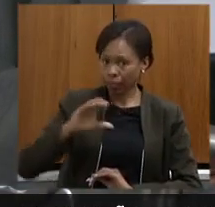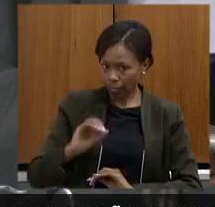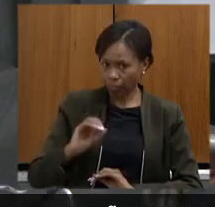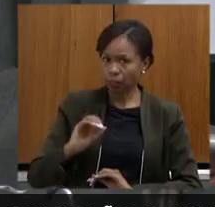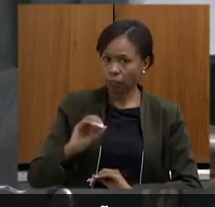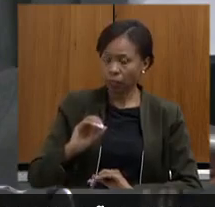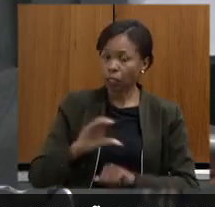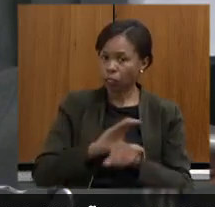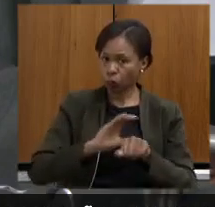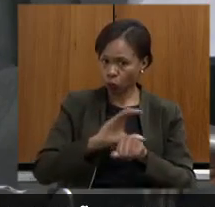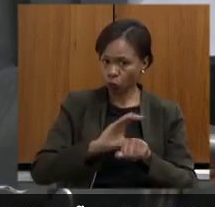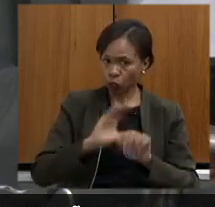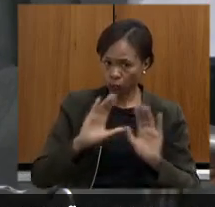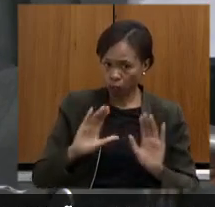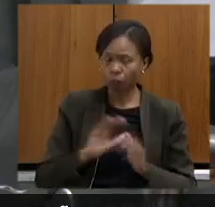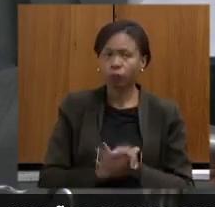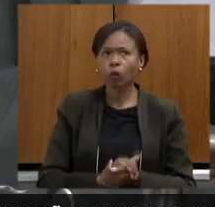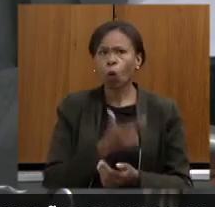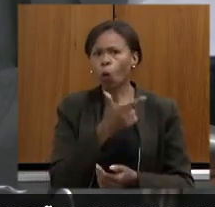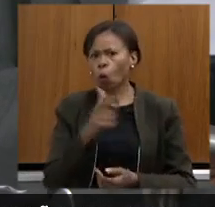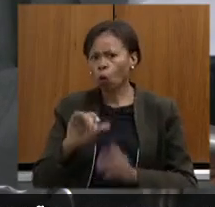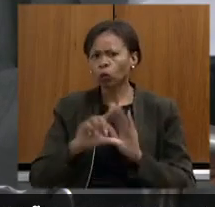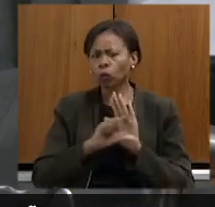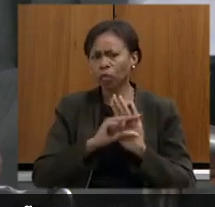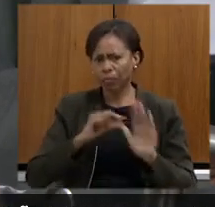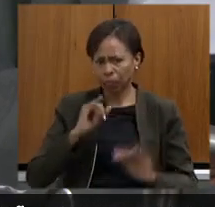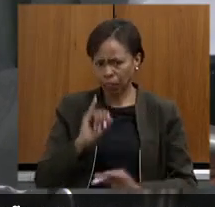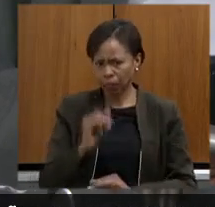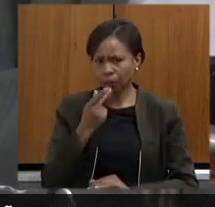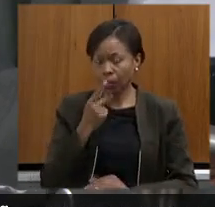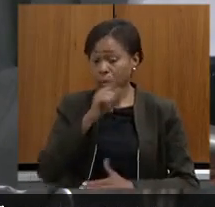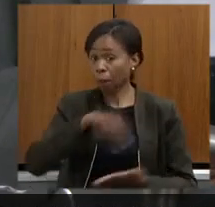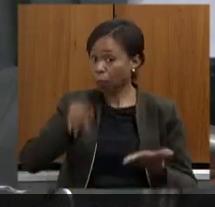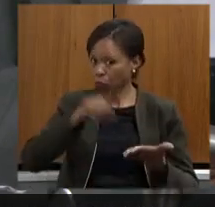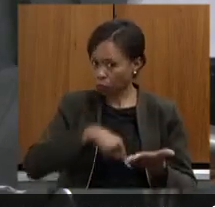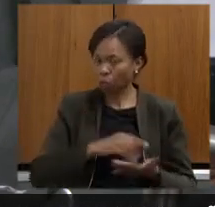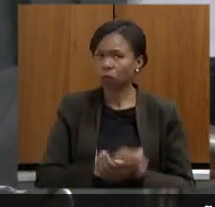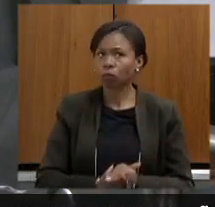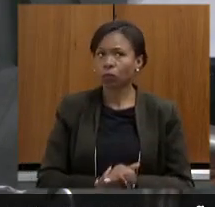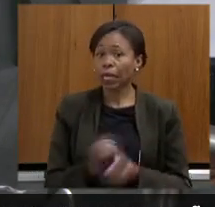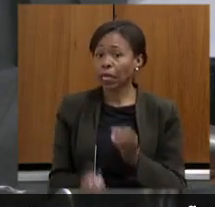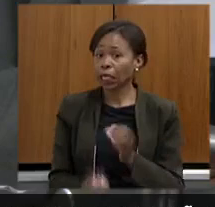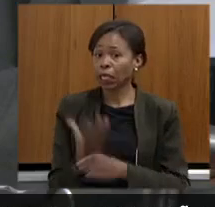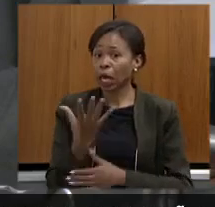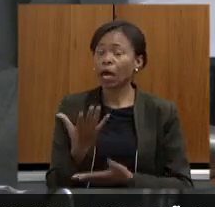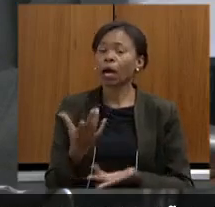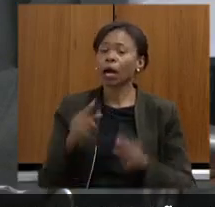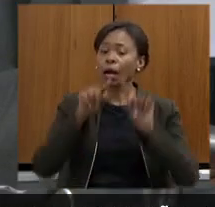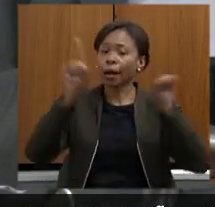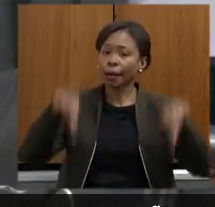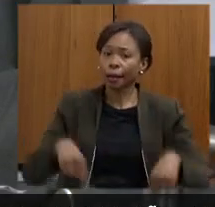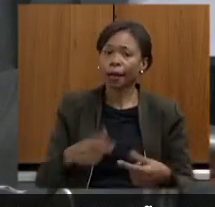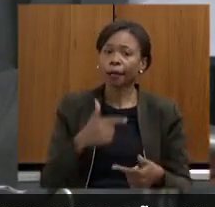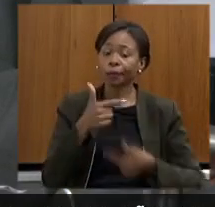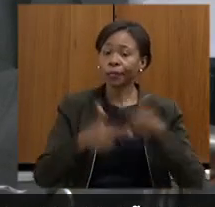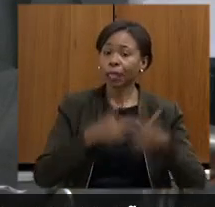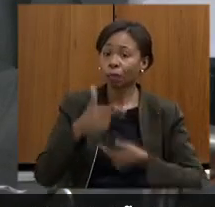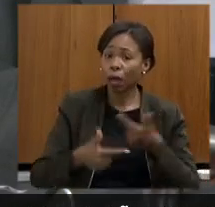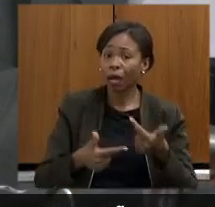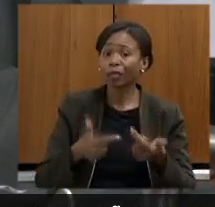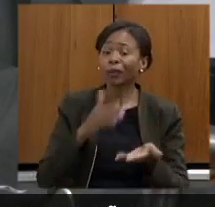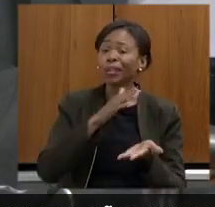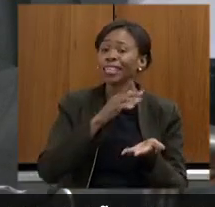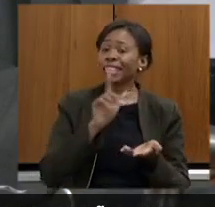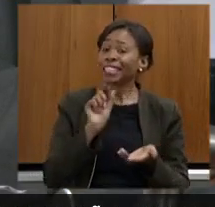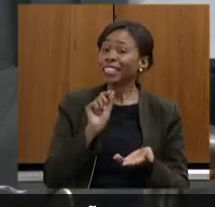já o segundo esses ele traz como vedação a criação de Cargo emprego ou função que implique aumento de